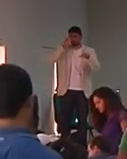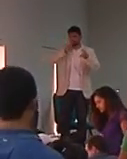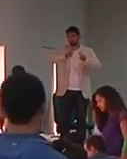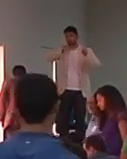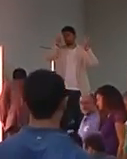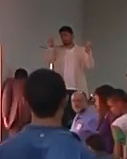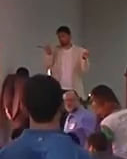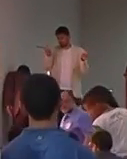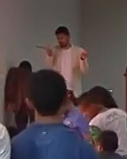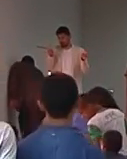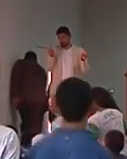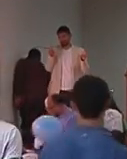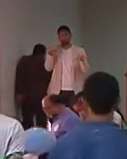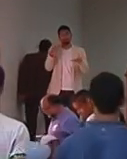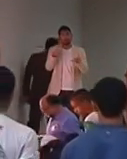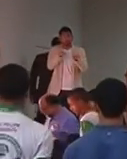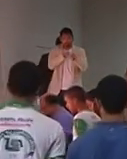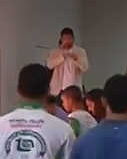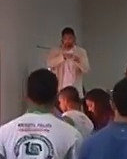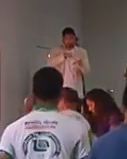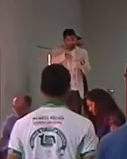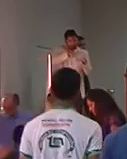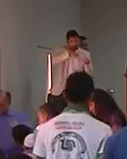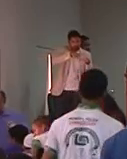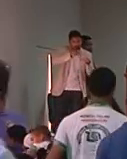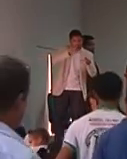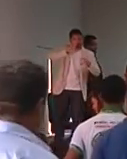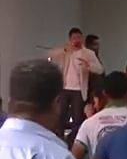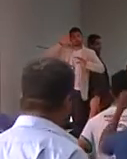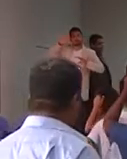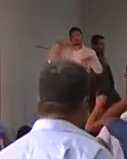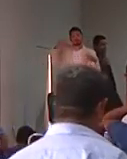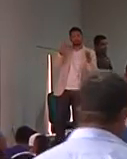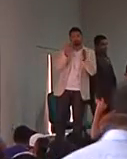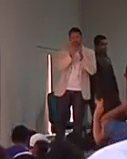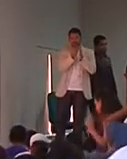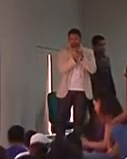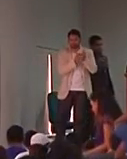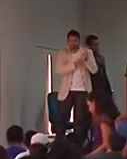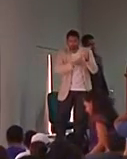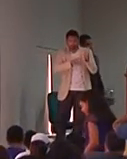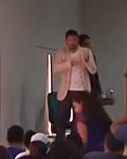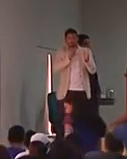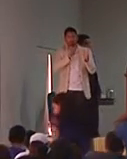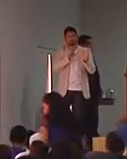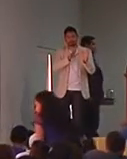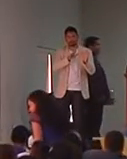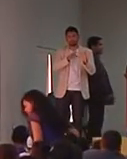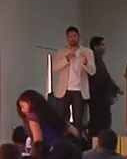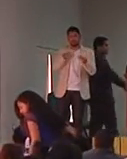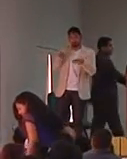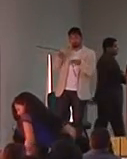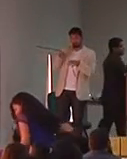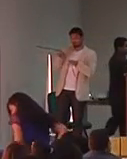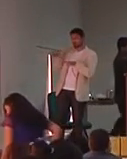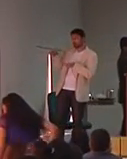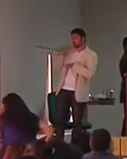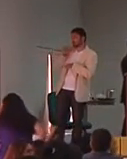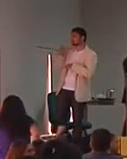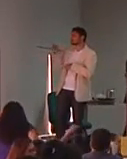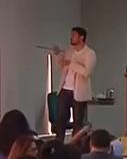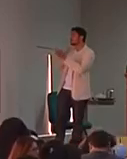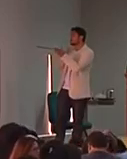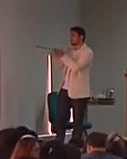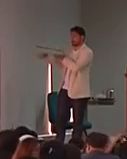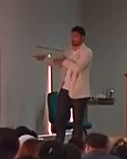e sortearei um candidato para que ele escolha um outro candidato para responder